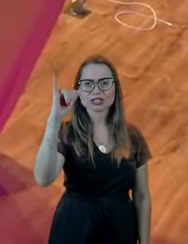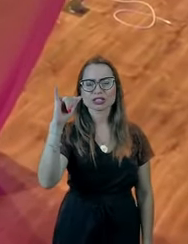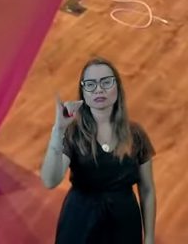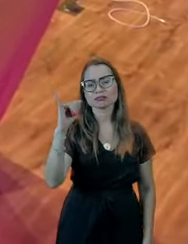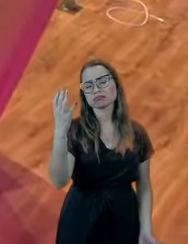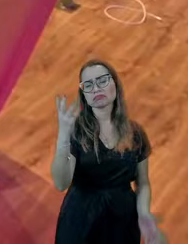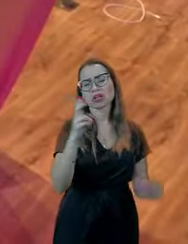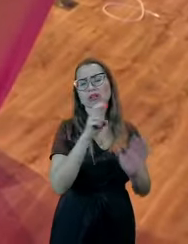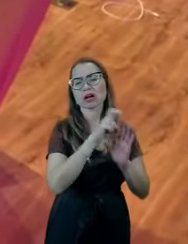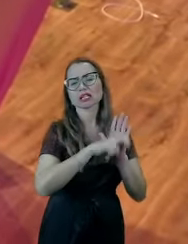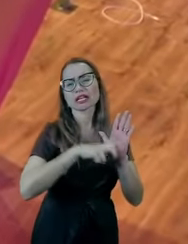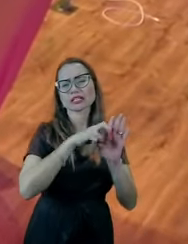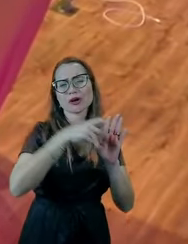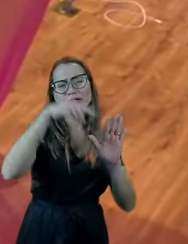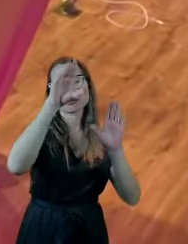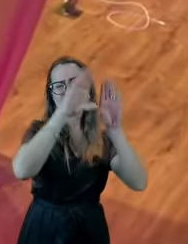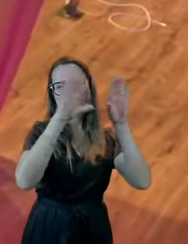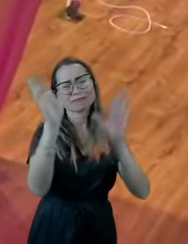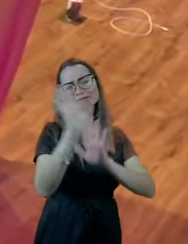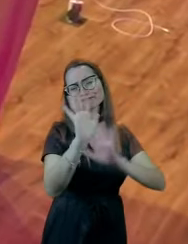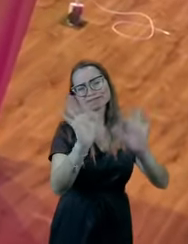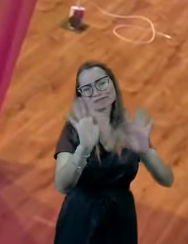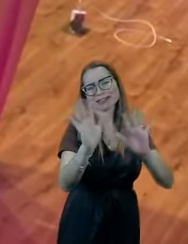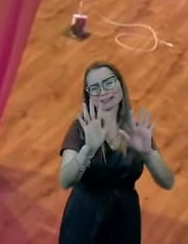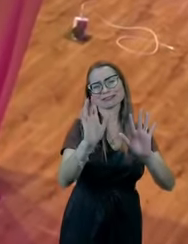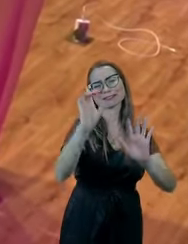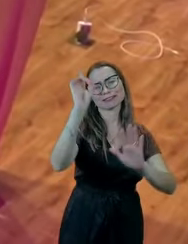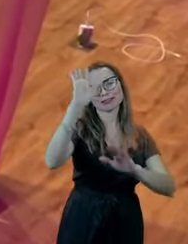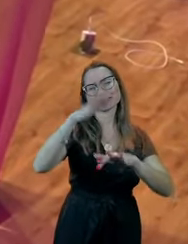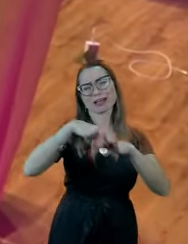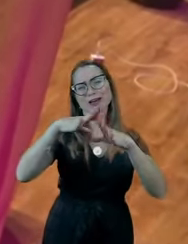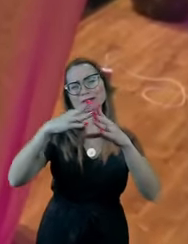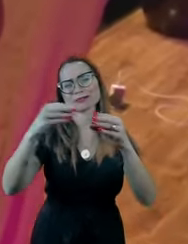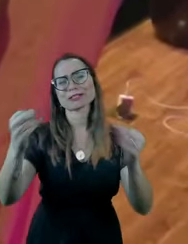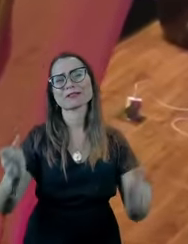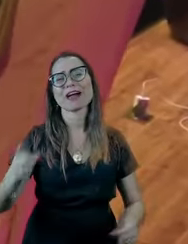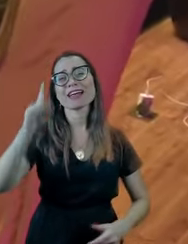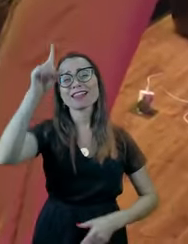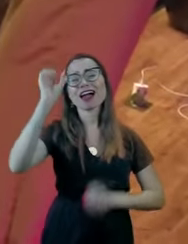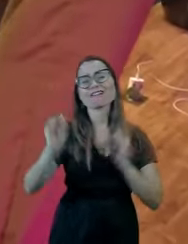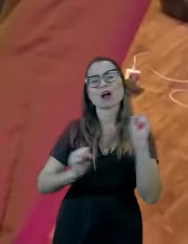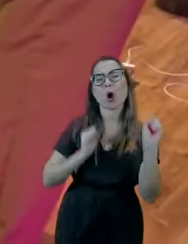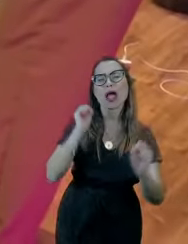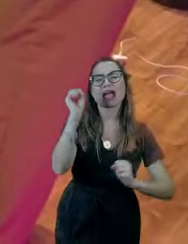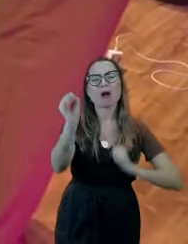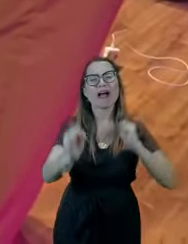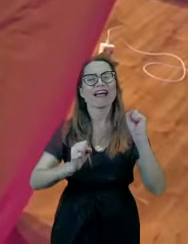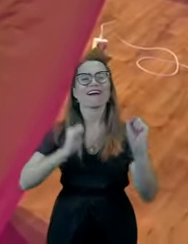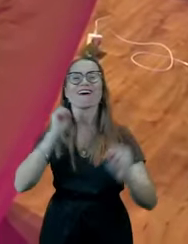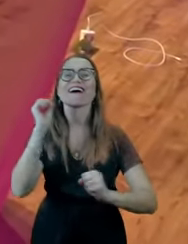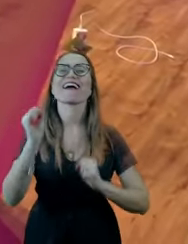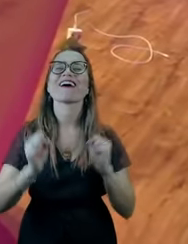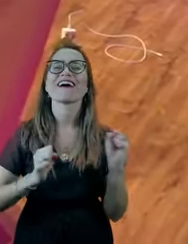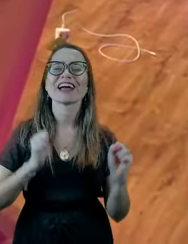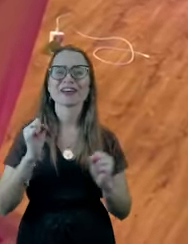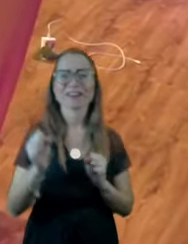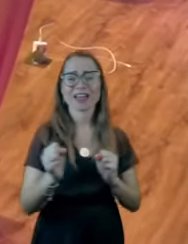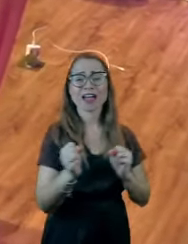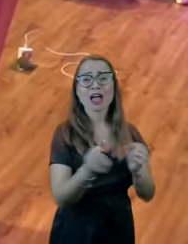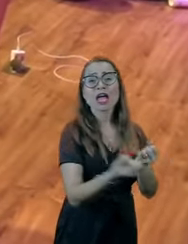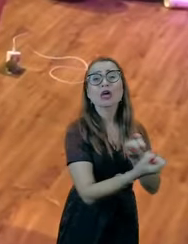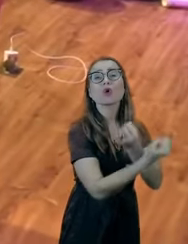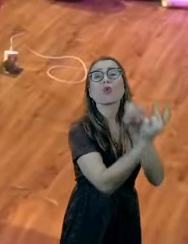adaptadora. E Deus já está te confiando uma régua de adaptações. Tantas mulheres, isso tem abençoado com o teu